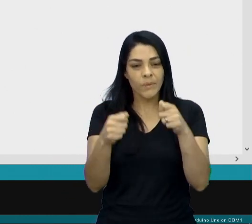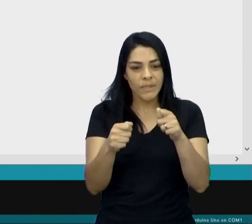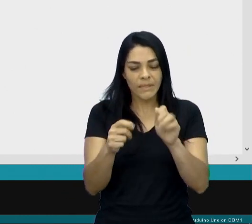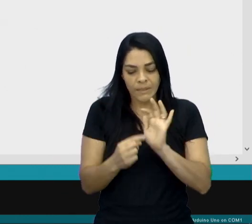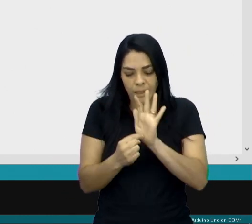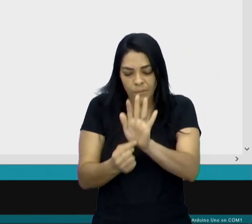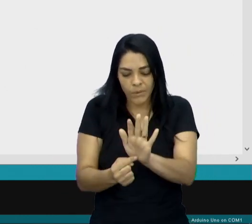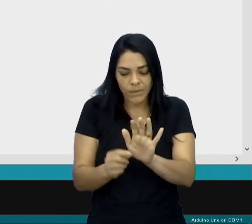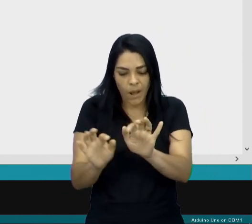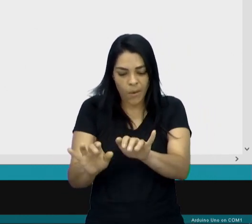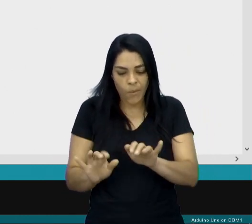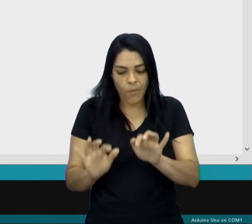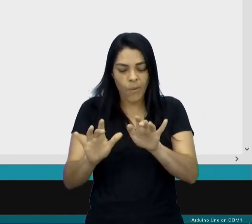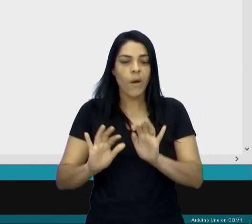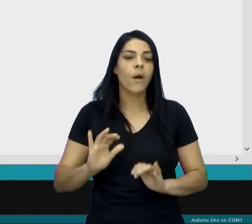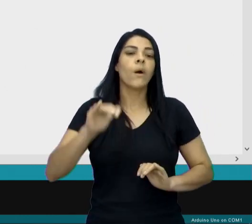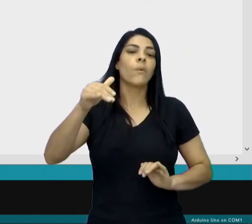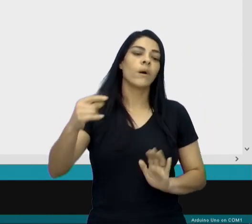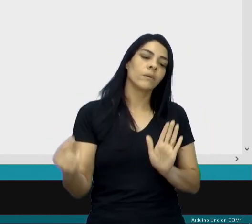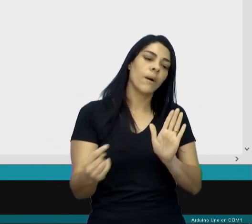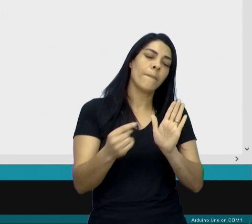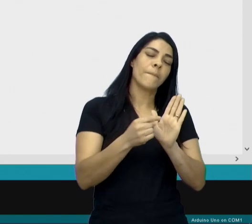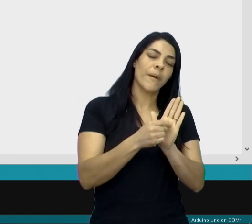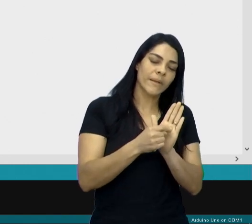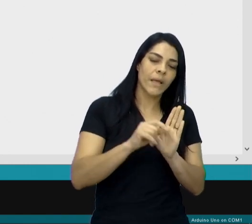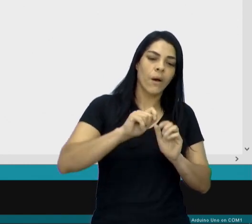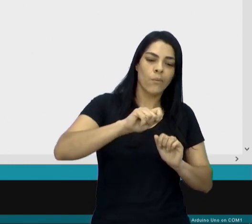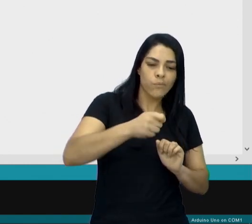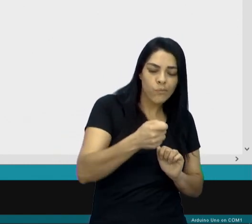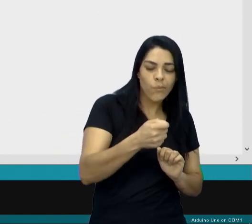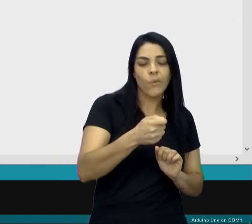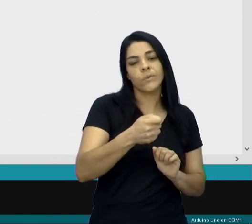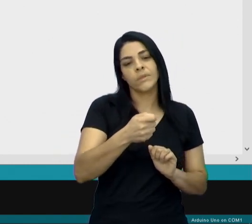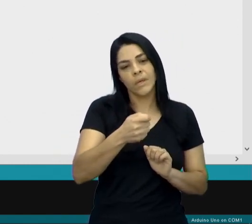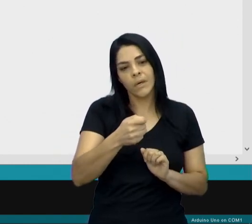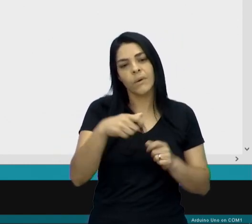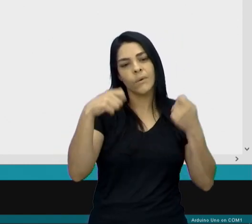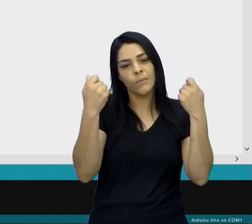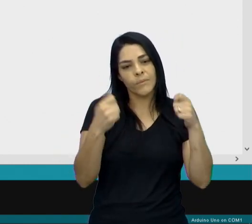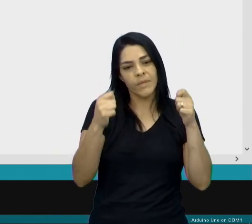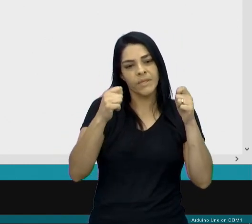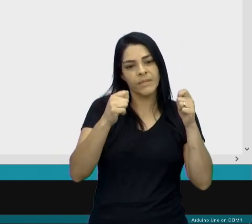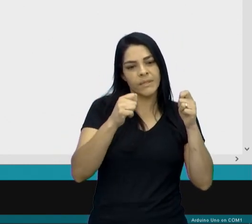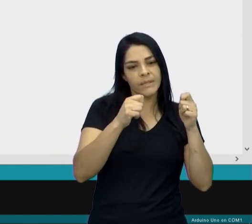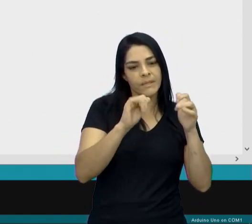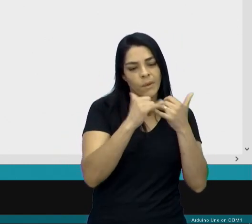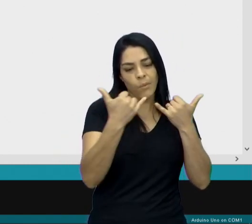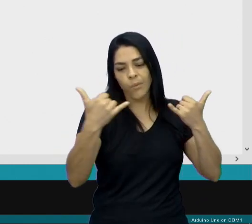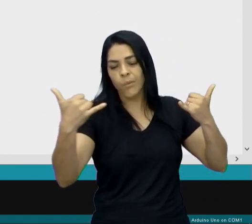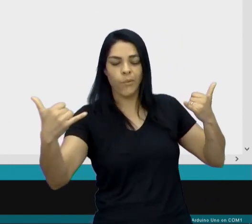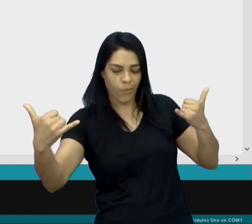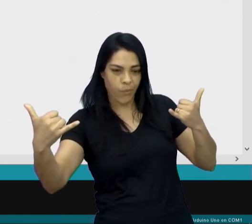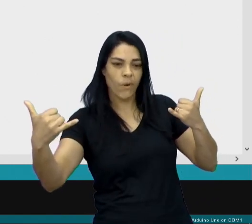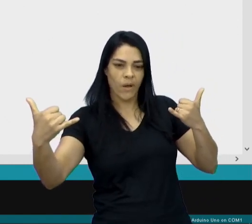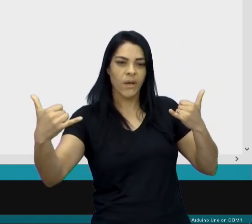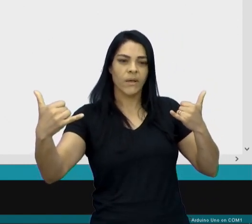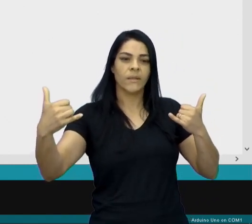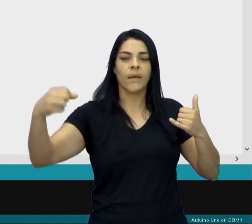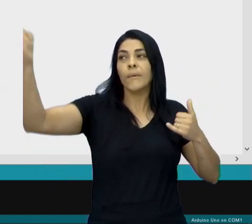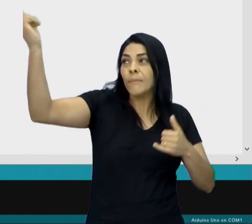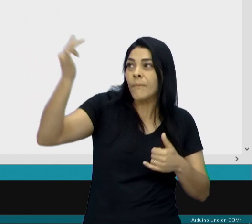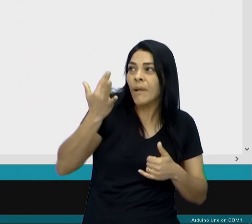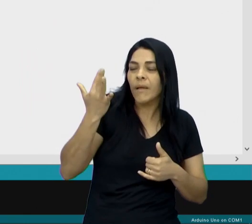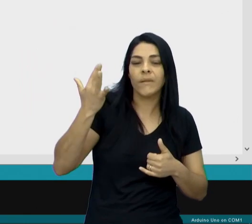indicar aqui. Quando você apertar, né, um botão, esse botão tem que mandar mensagem aí nos pinos ímpares de acordo com o que